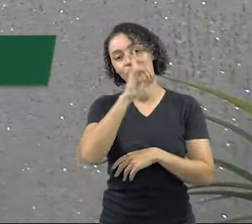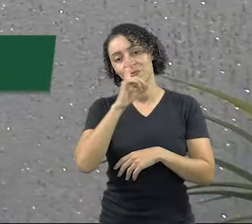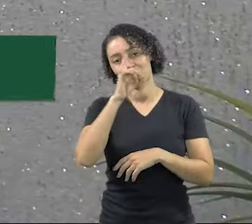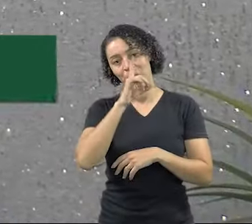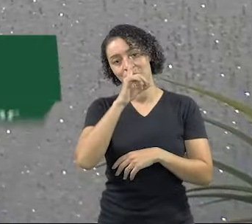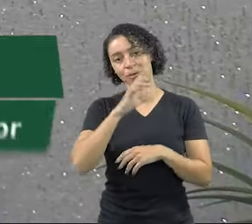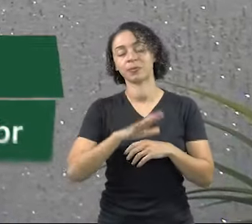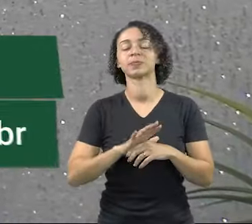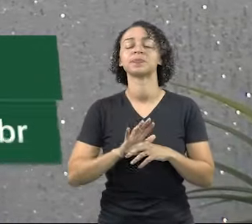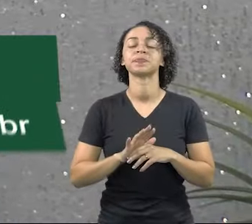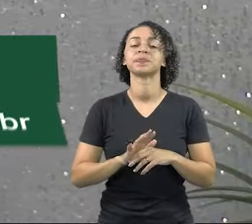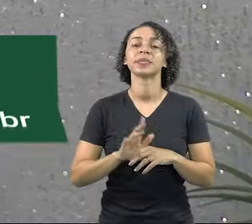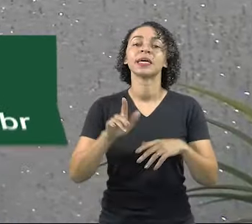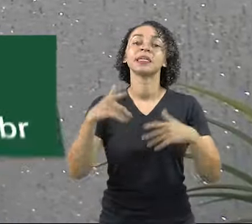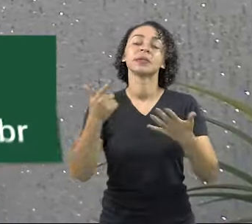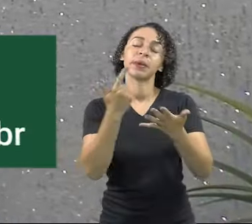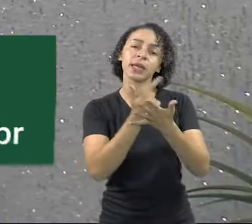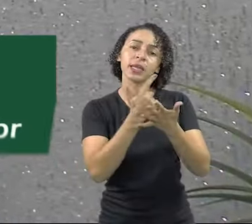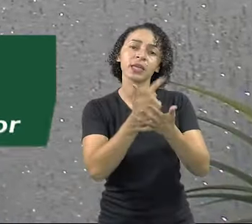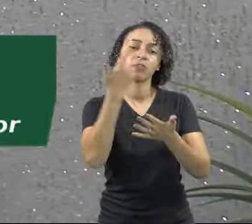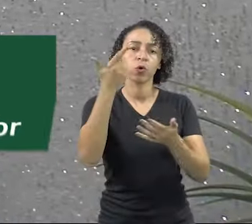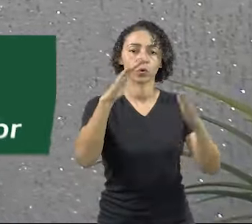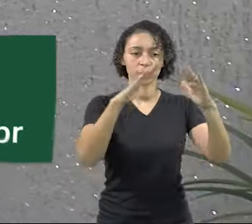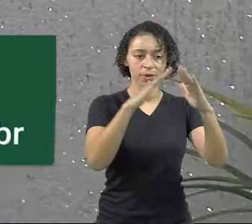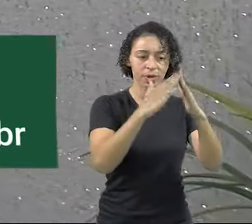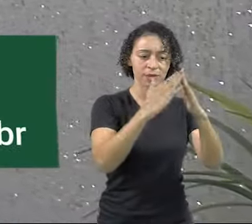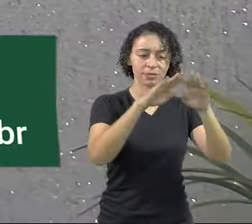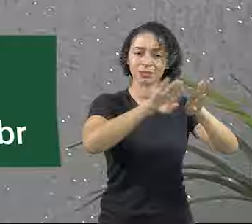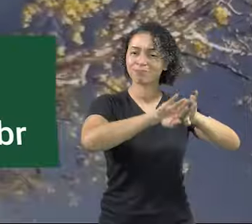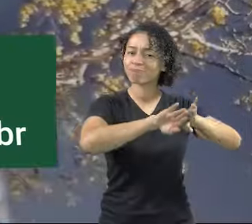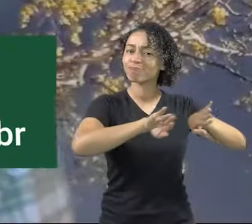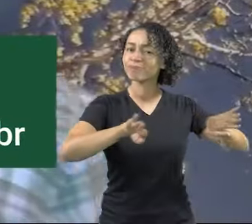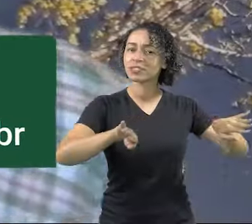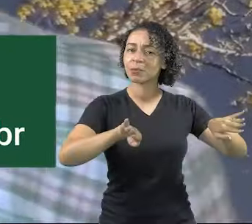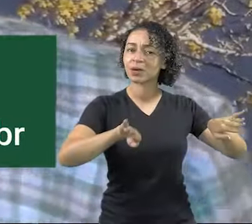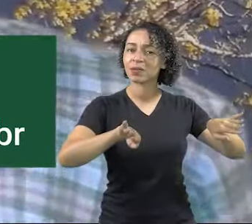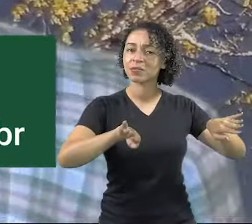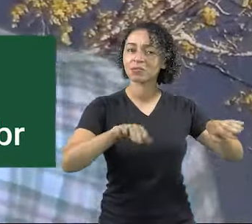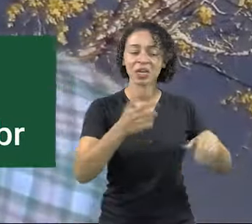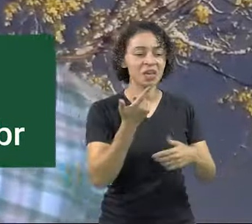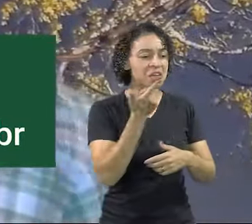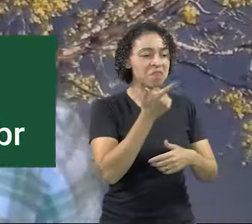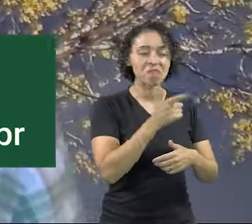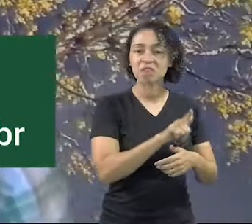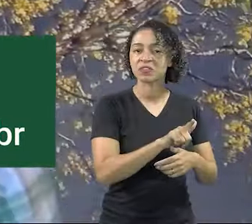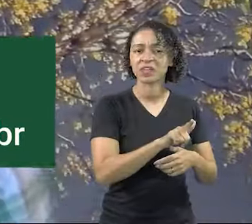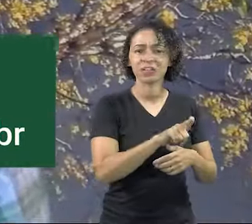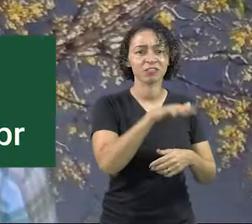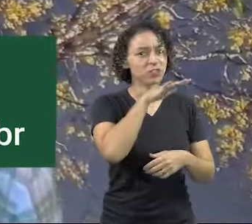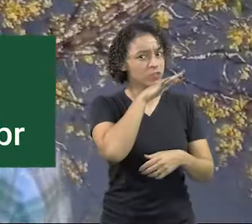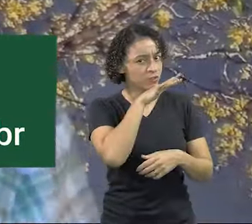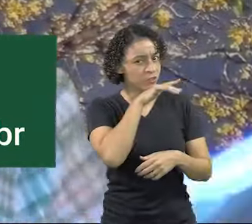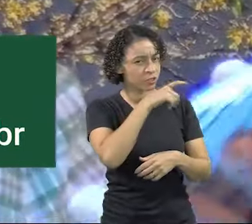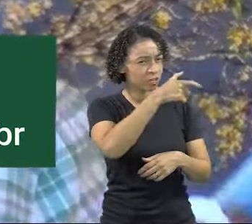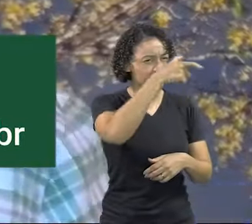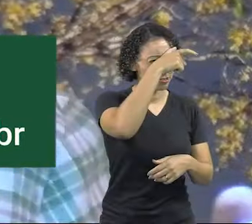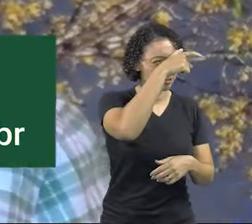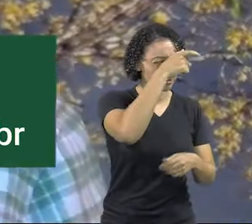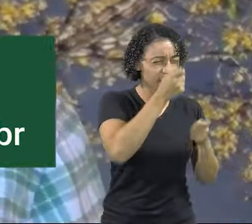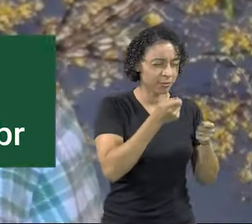isso também sugira a você casa dividida uma casa dividida ela não subsiste é terrível